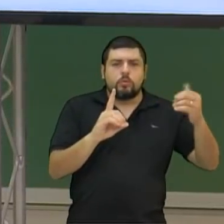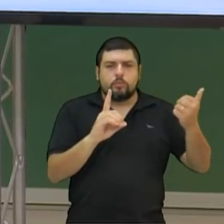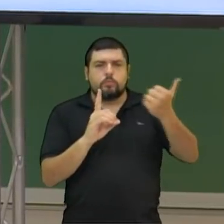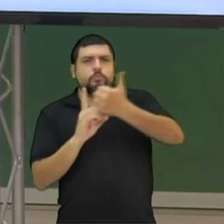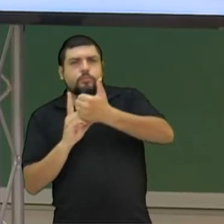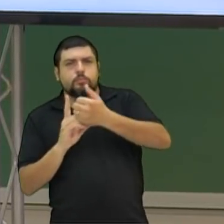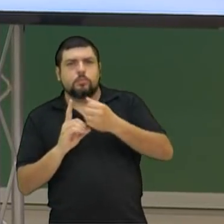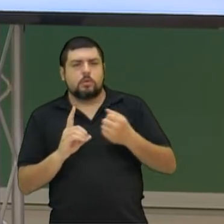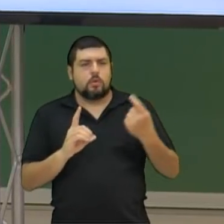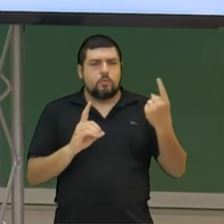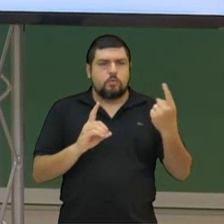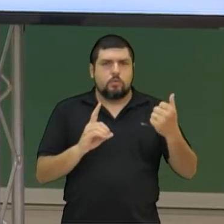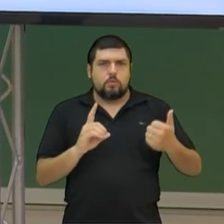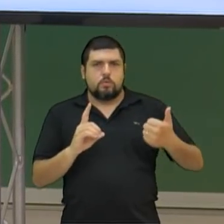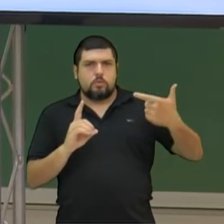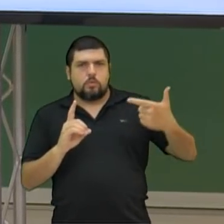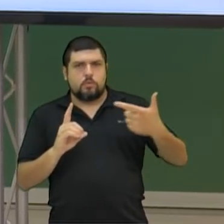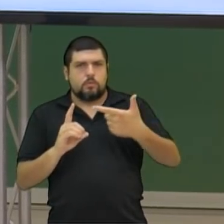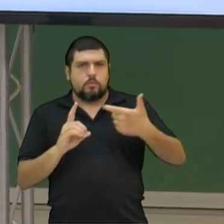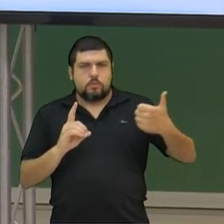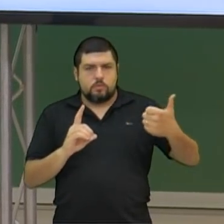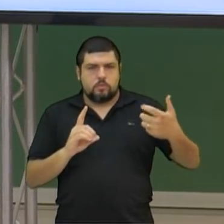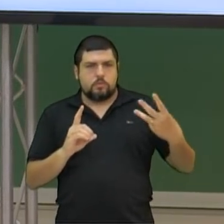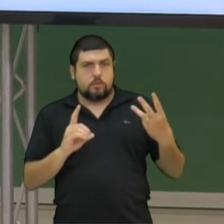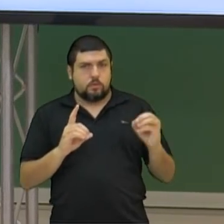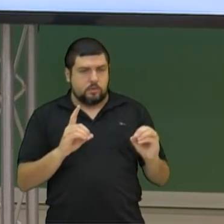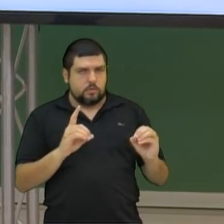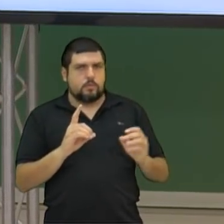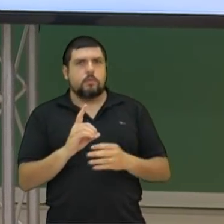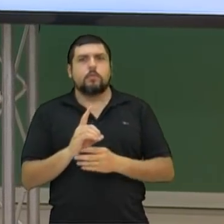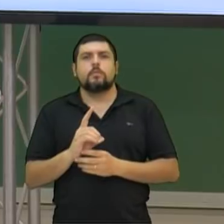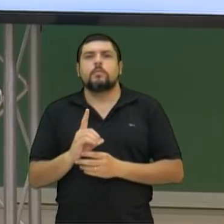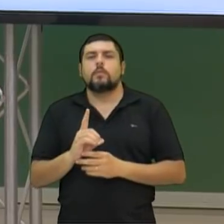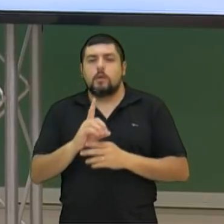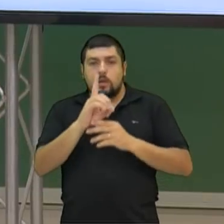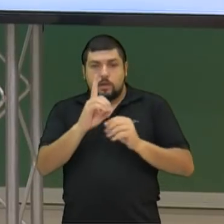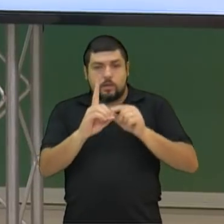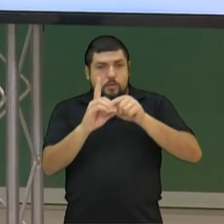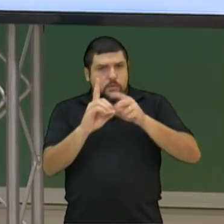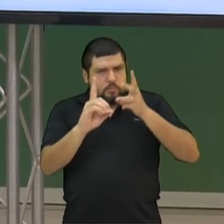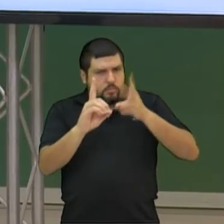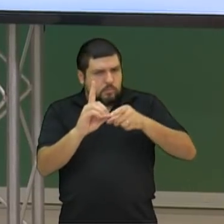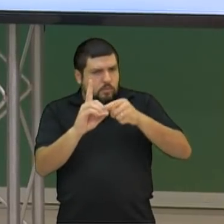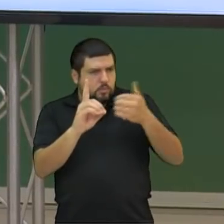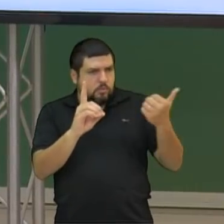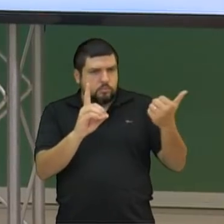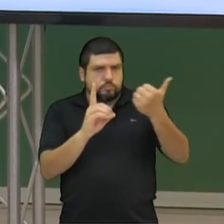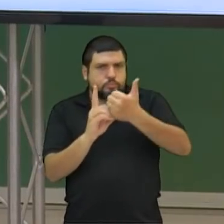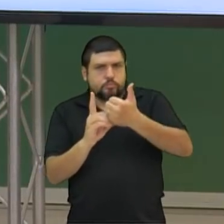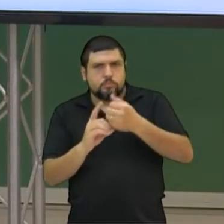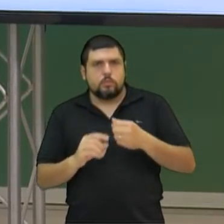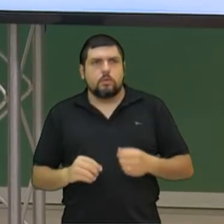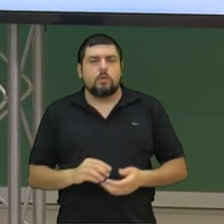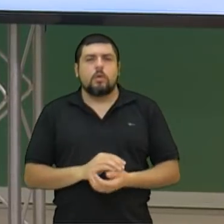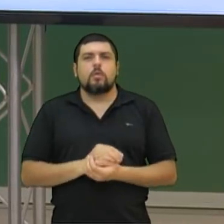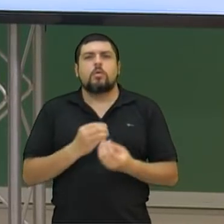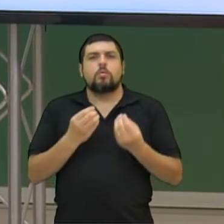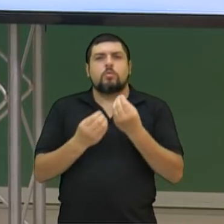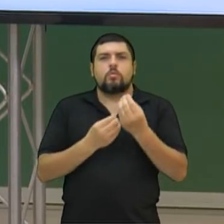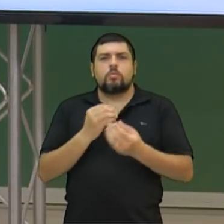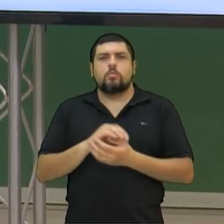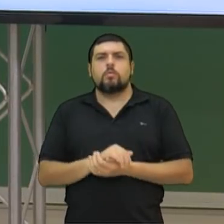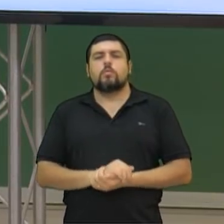1, 12, 21 e 30, ok? No dia 1 foram 185